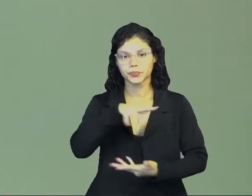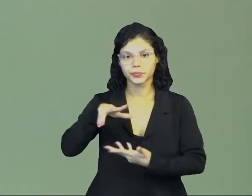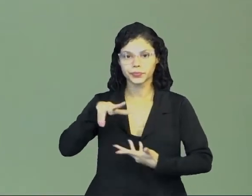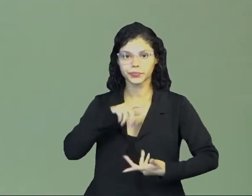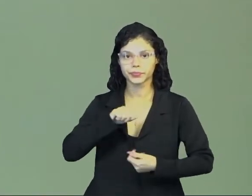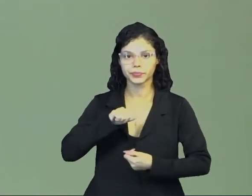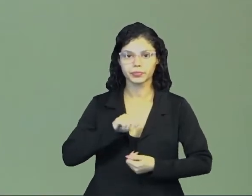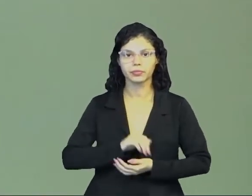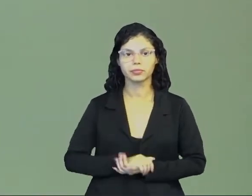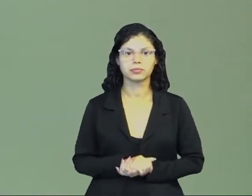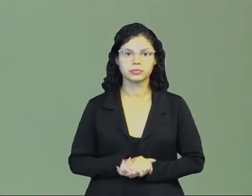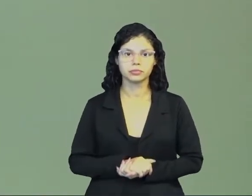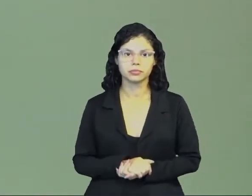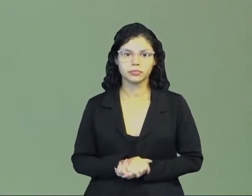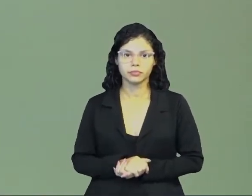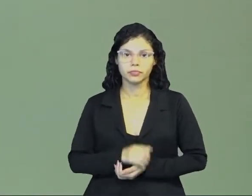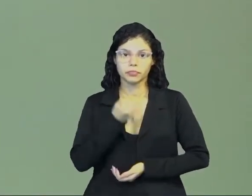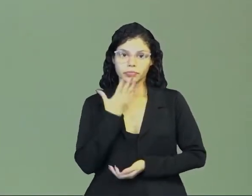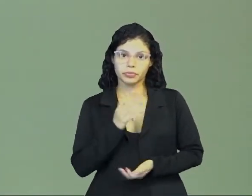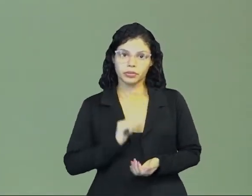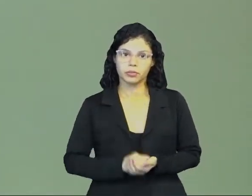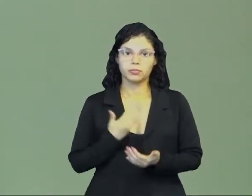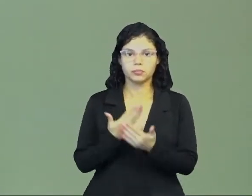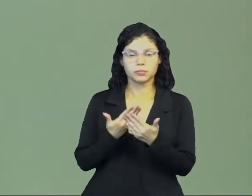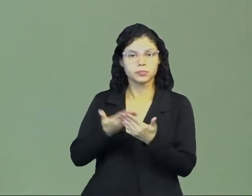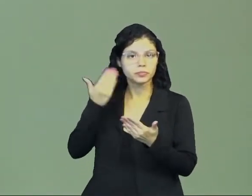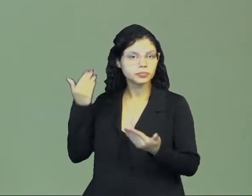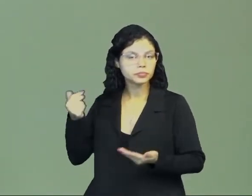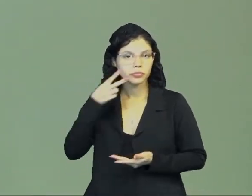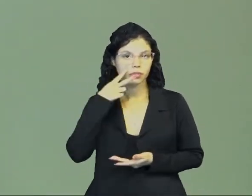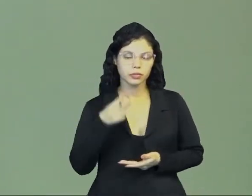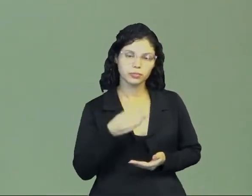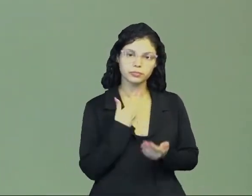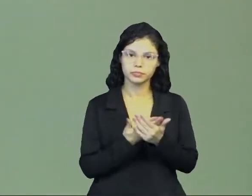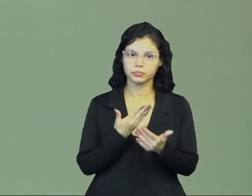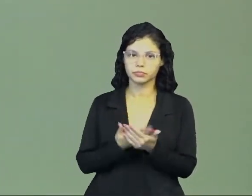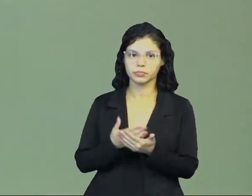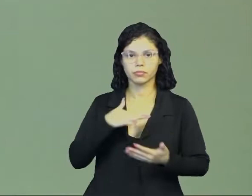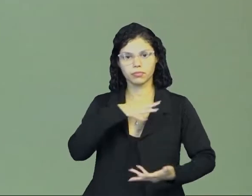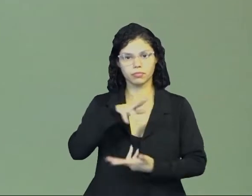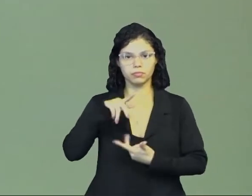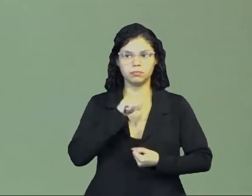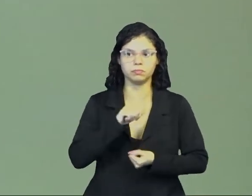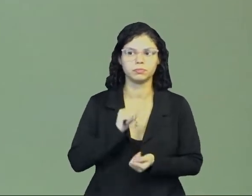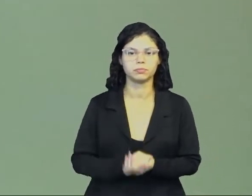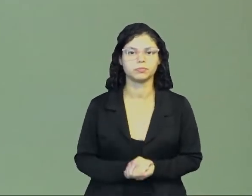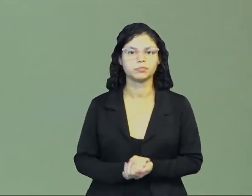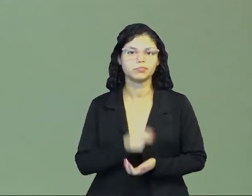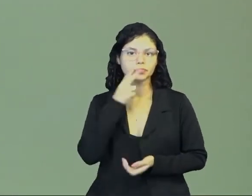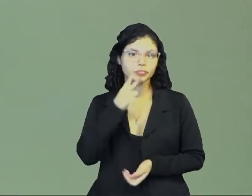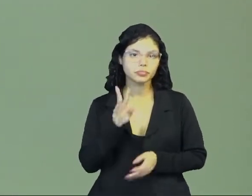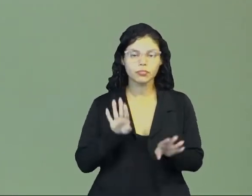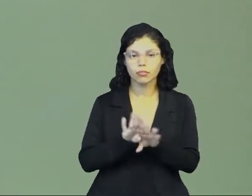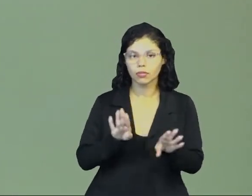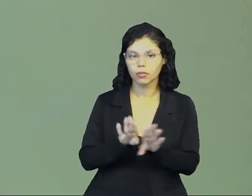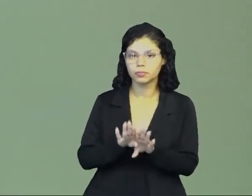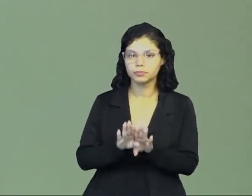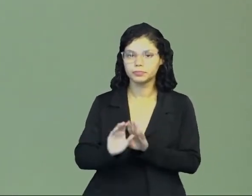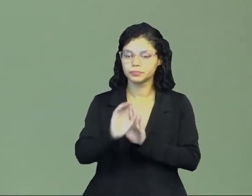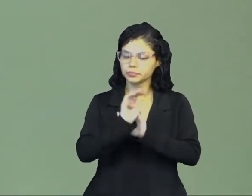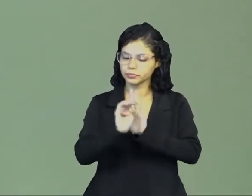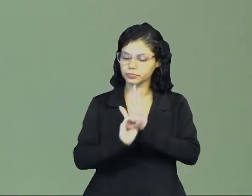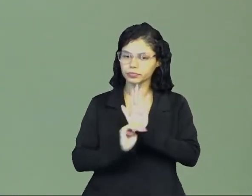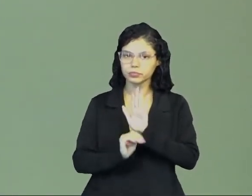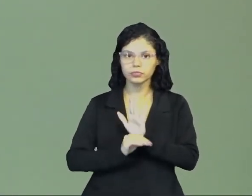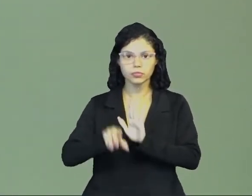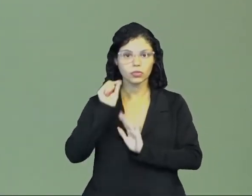Terra. Bom, em aulas anteriores nós começamos a estudar o planeta Terra. Vimos então sobre a sua constituição,